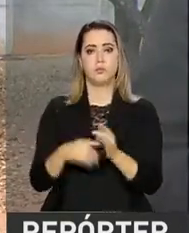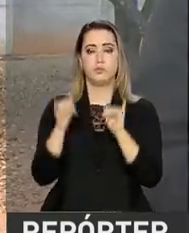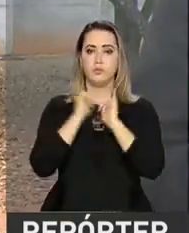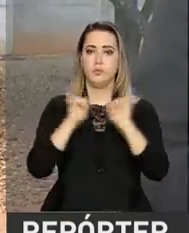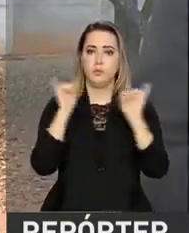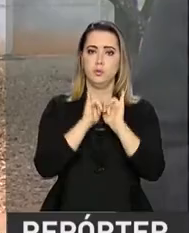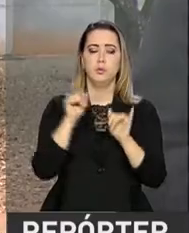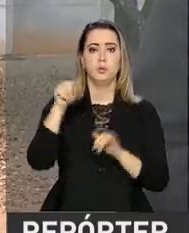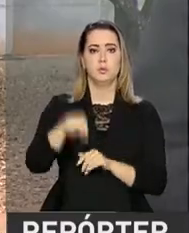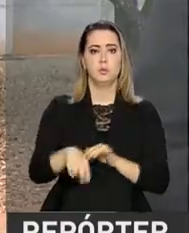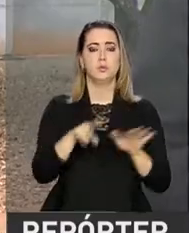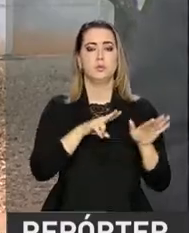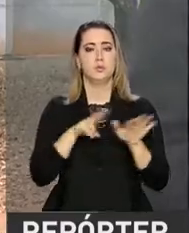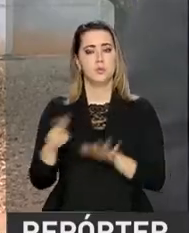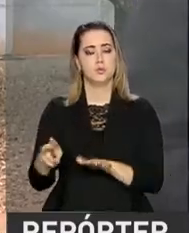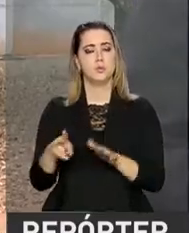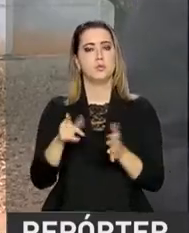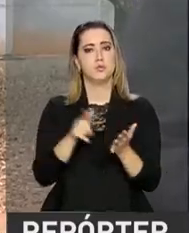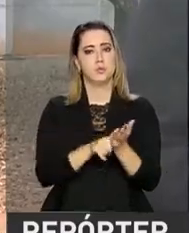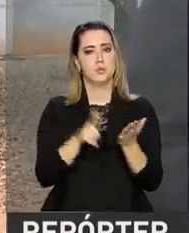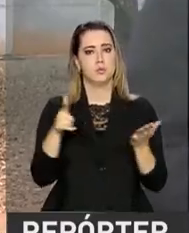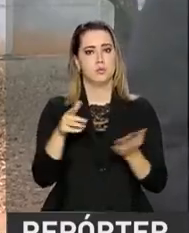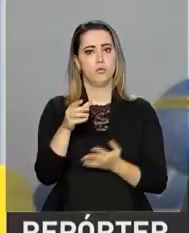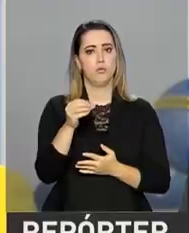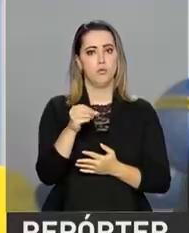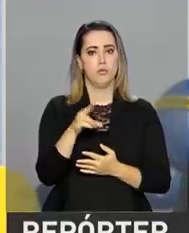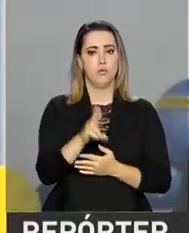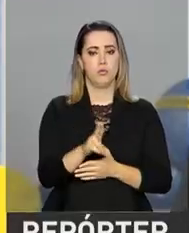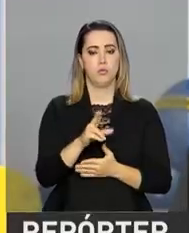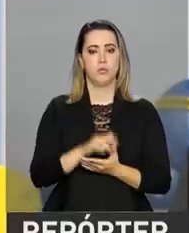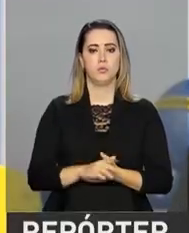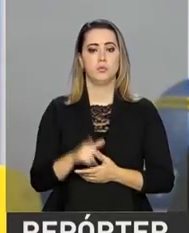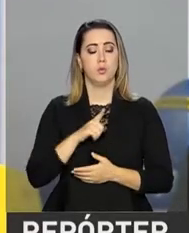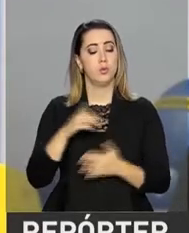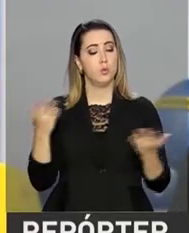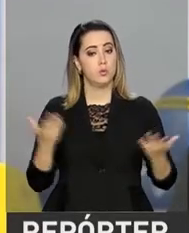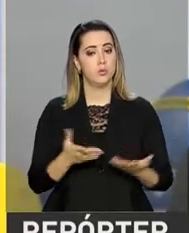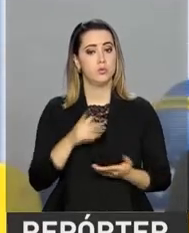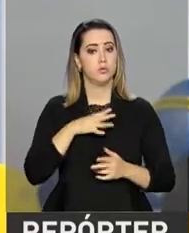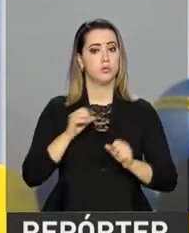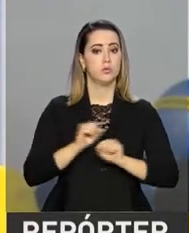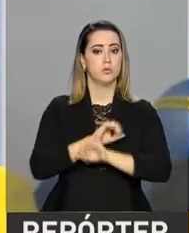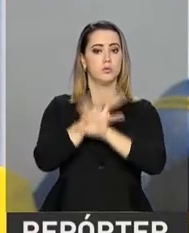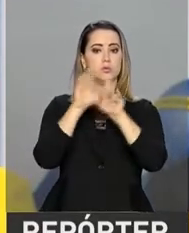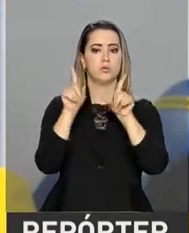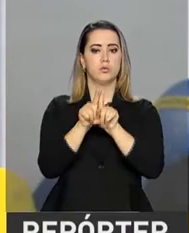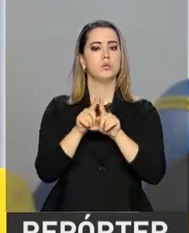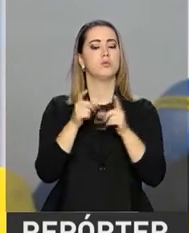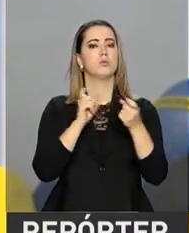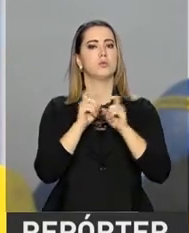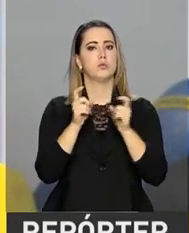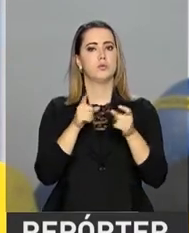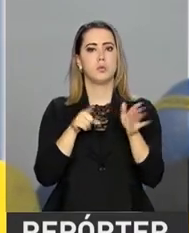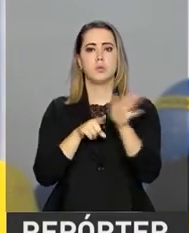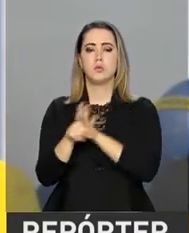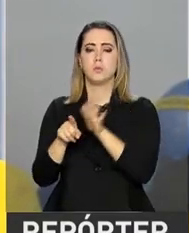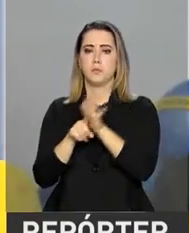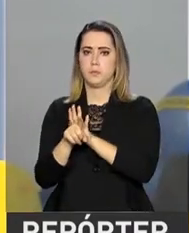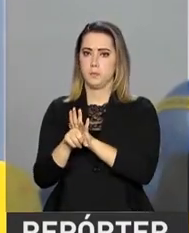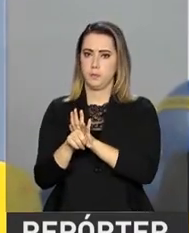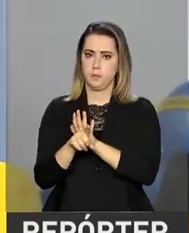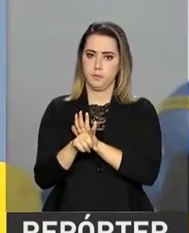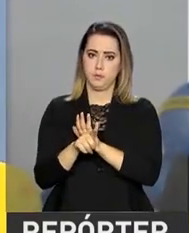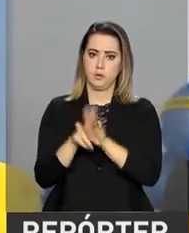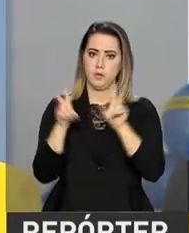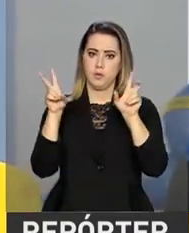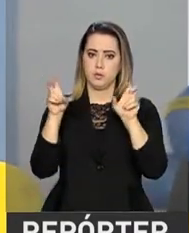ainda esta semana o diário oficial da união temos hoje uma clareza uma ferramenta na verdade de pesquisa de